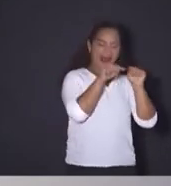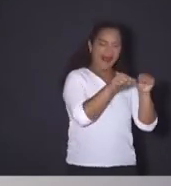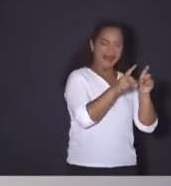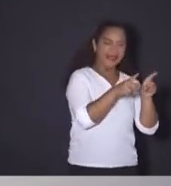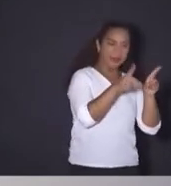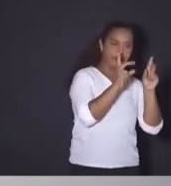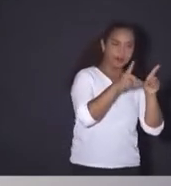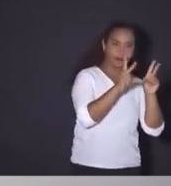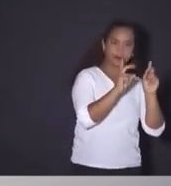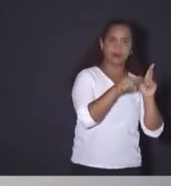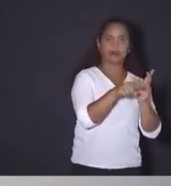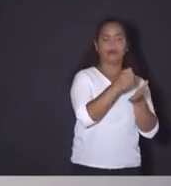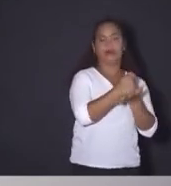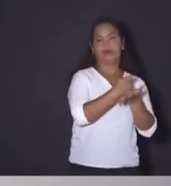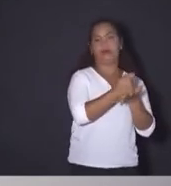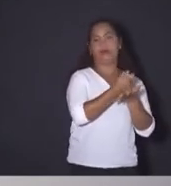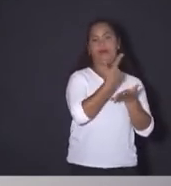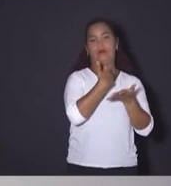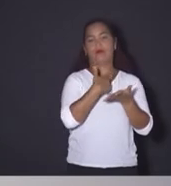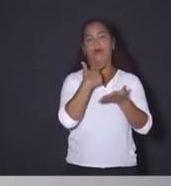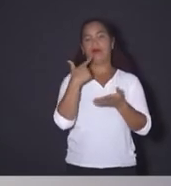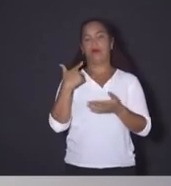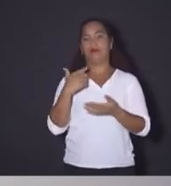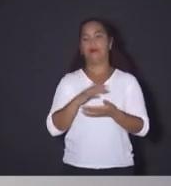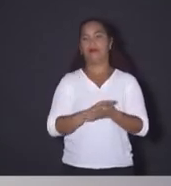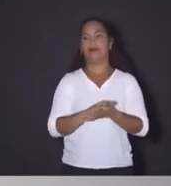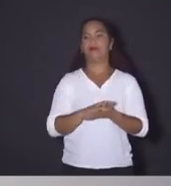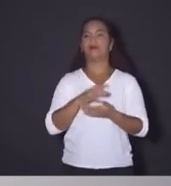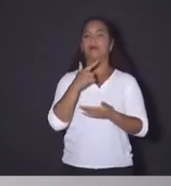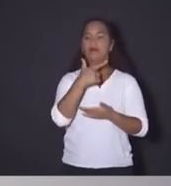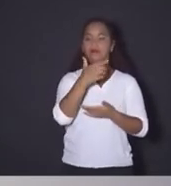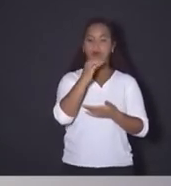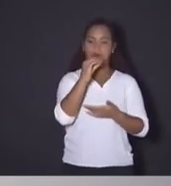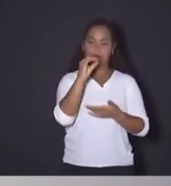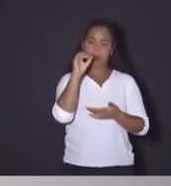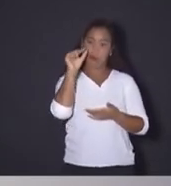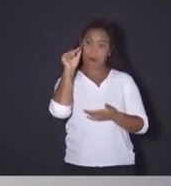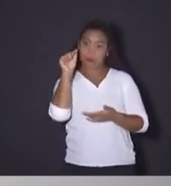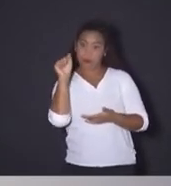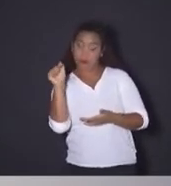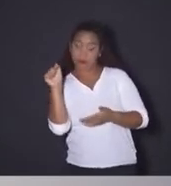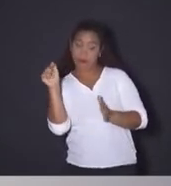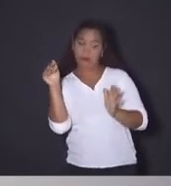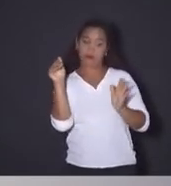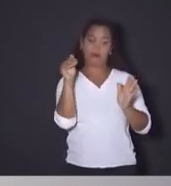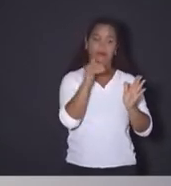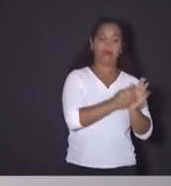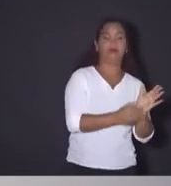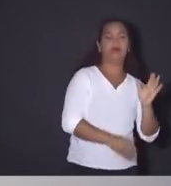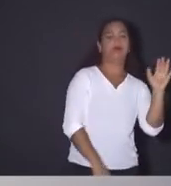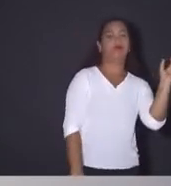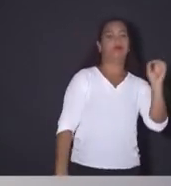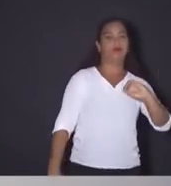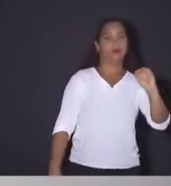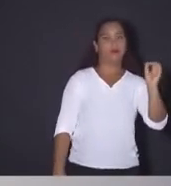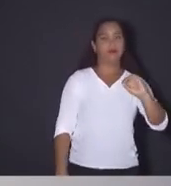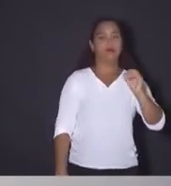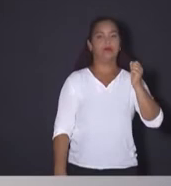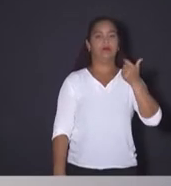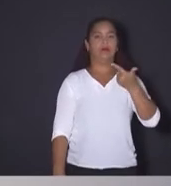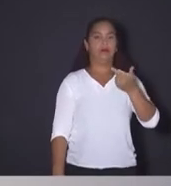crescente de consumo desde 2017 desculpa desde 2007 até outubro de 2013